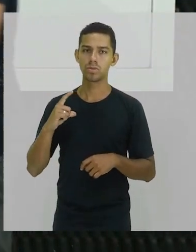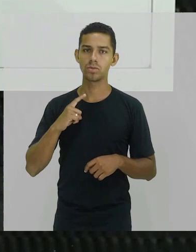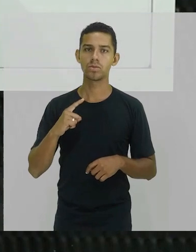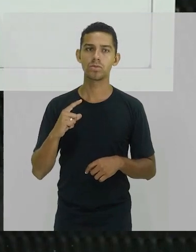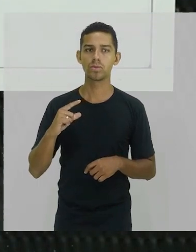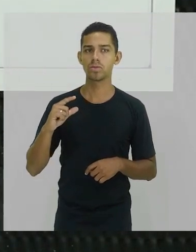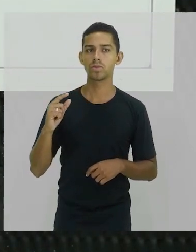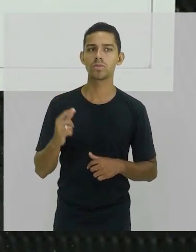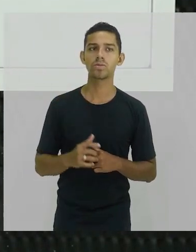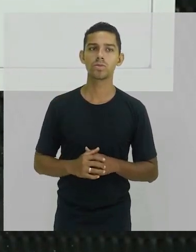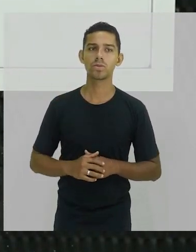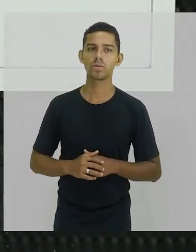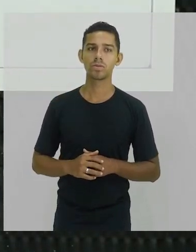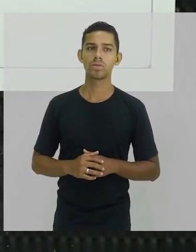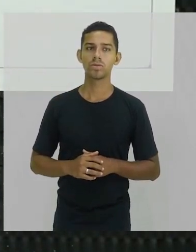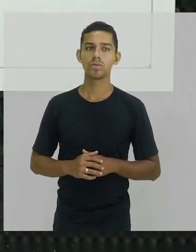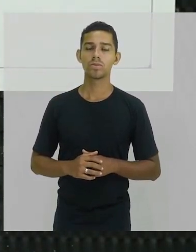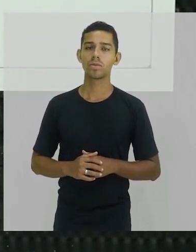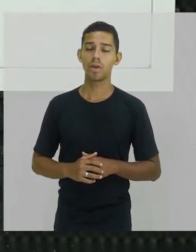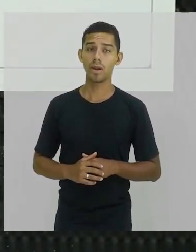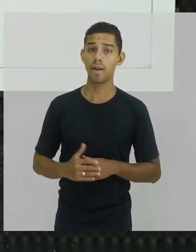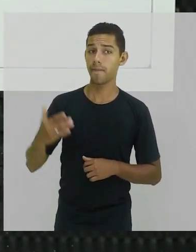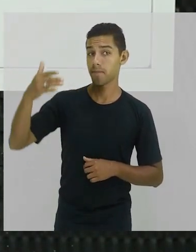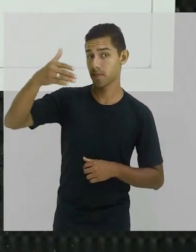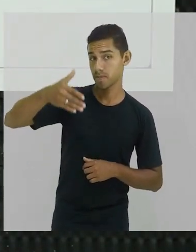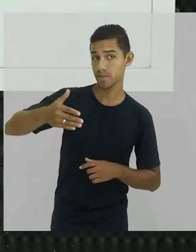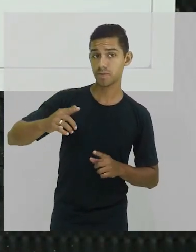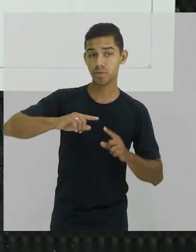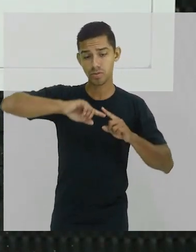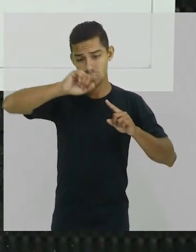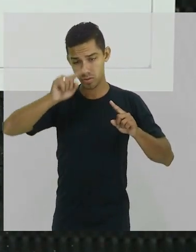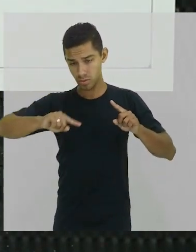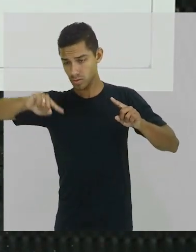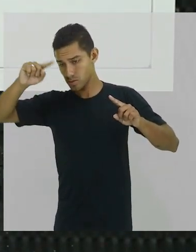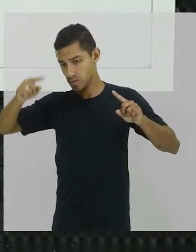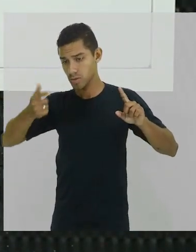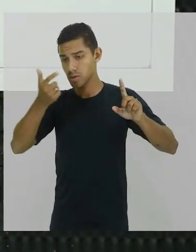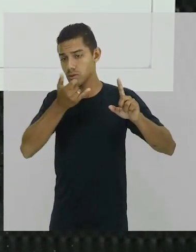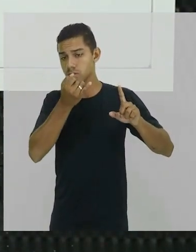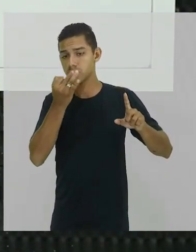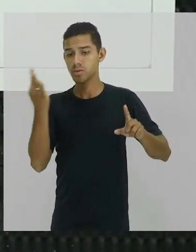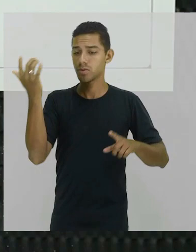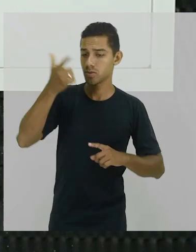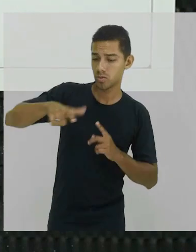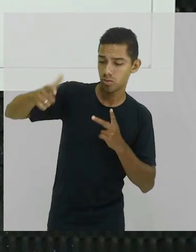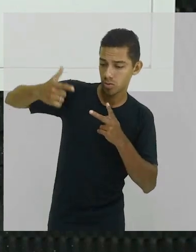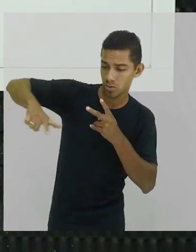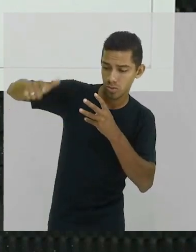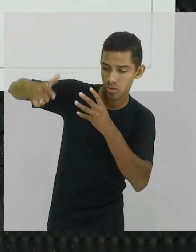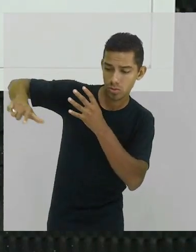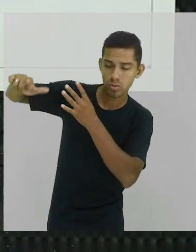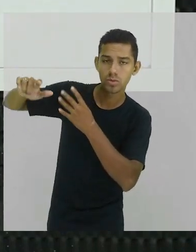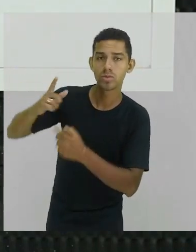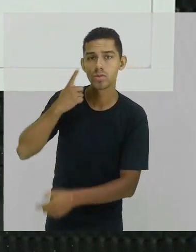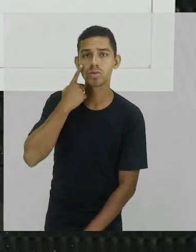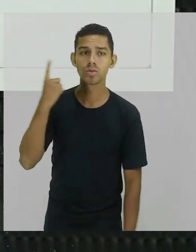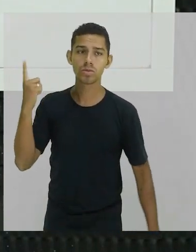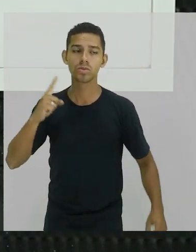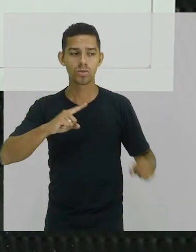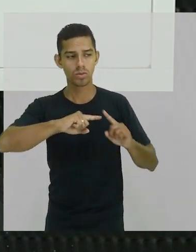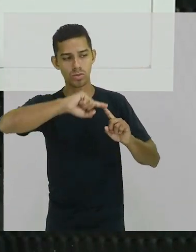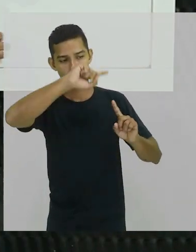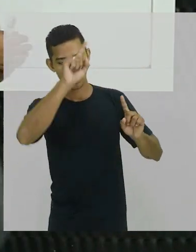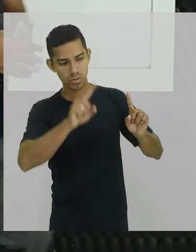frequência é a quantidade de repetições que nós vamos ter de um fenômeno. Que fenômeno é esse? A onda.